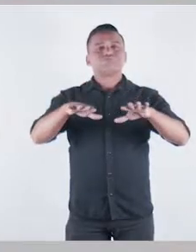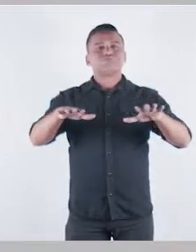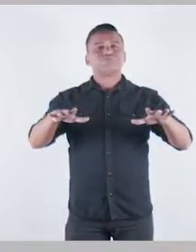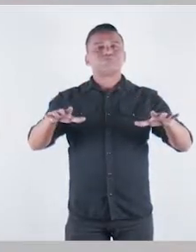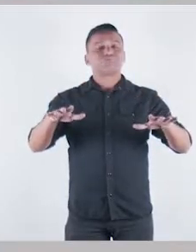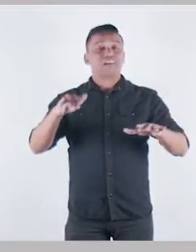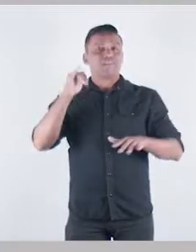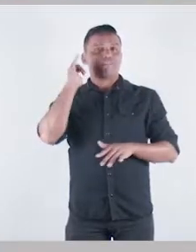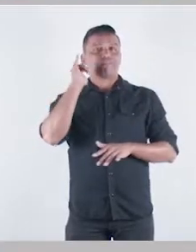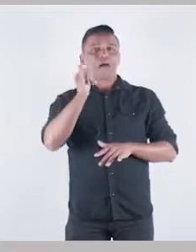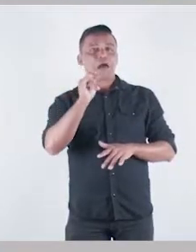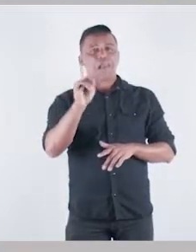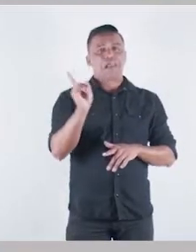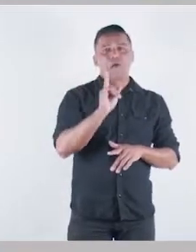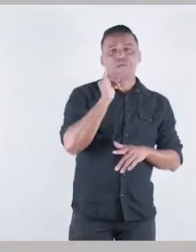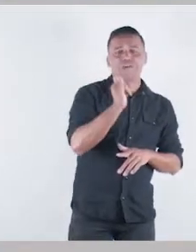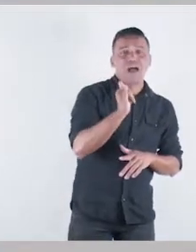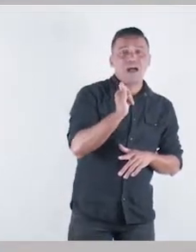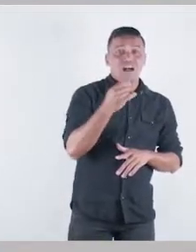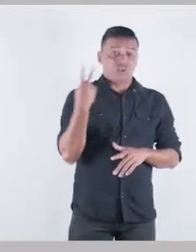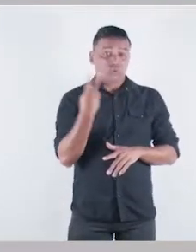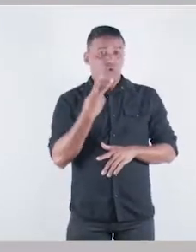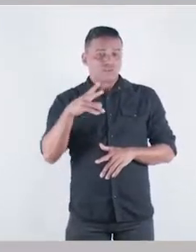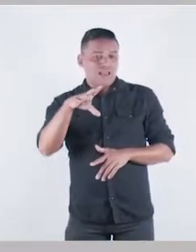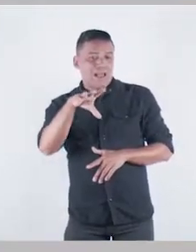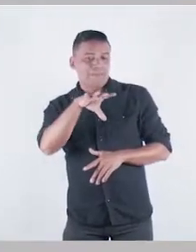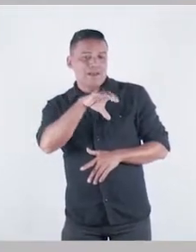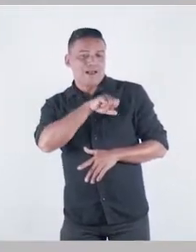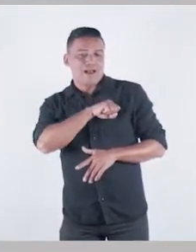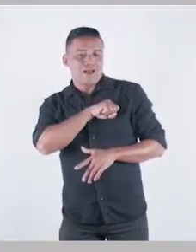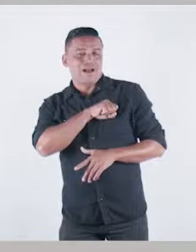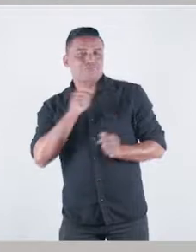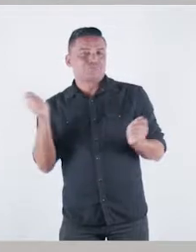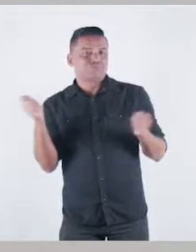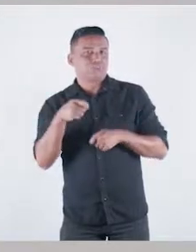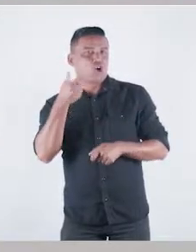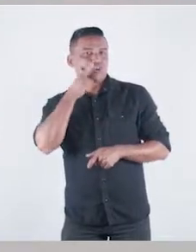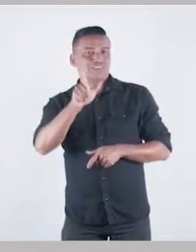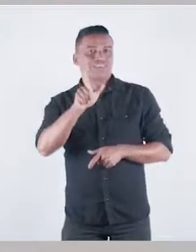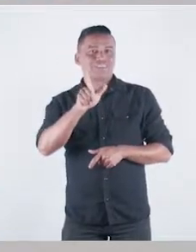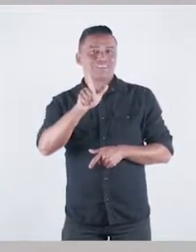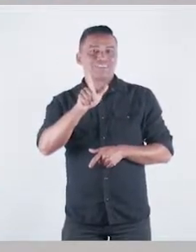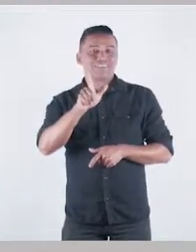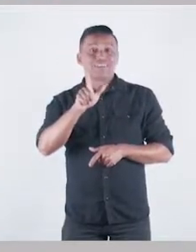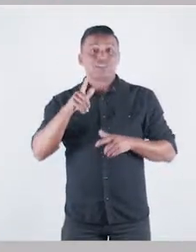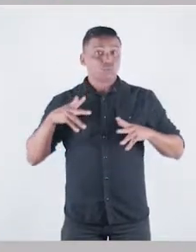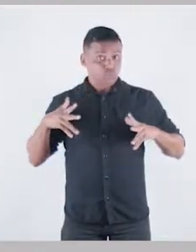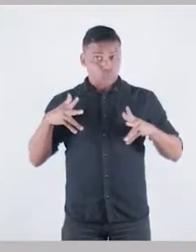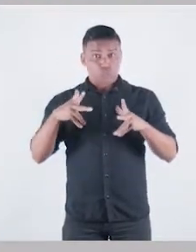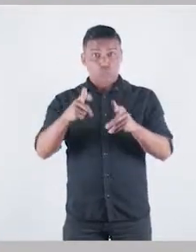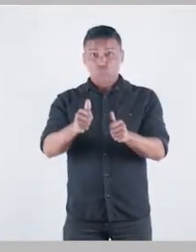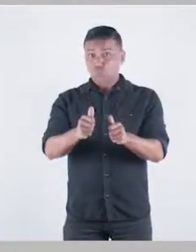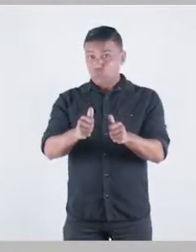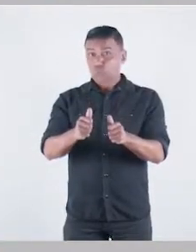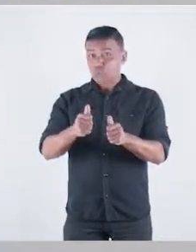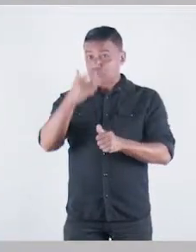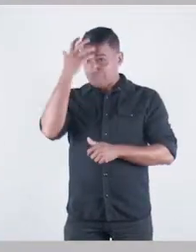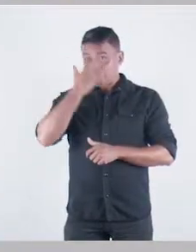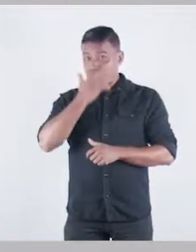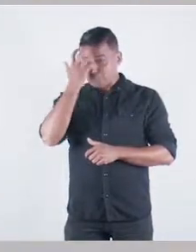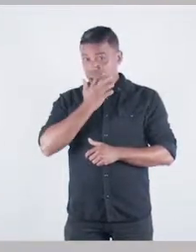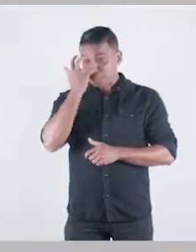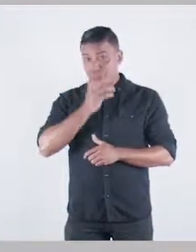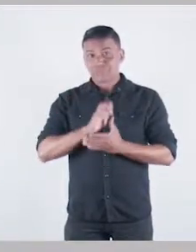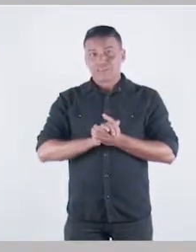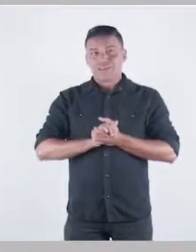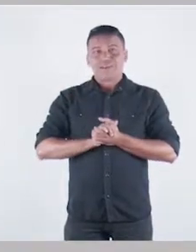e os dois aprenderam a amar com o que podiam. Com tudo, tudo certinho